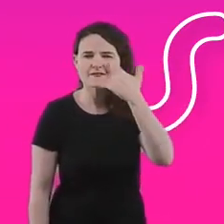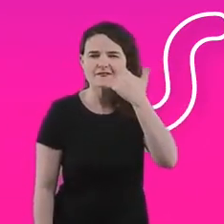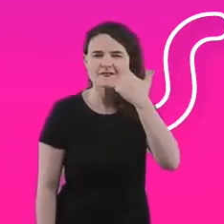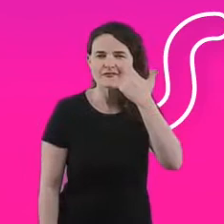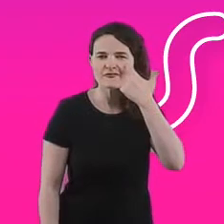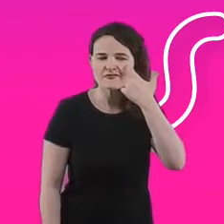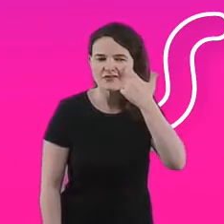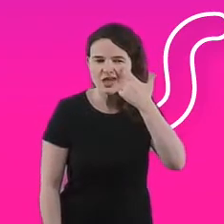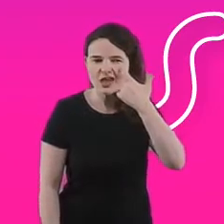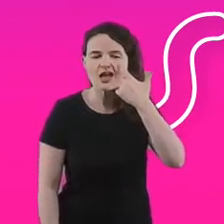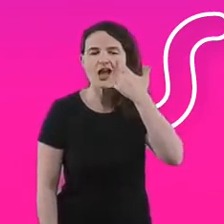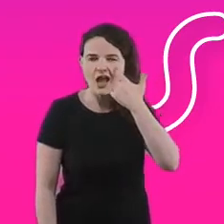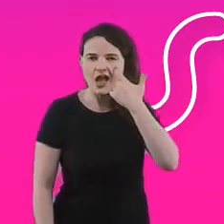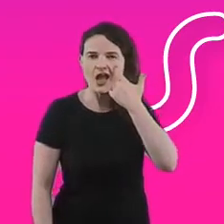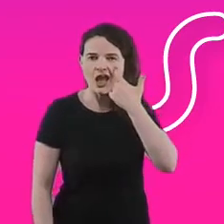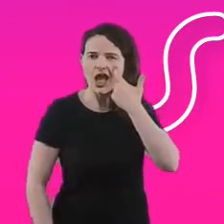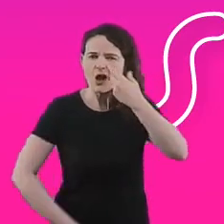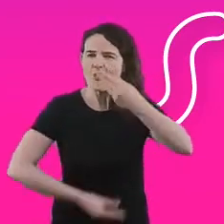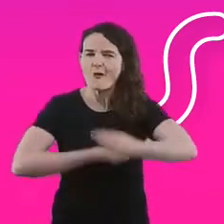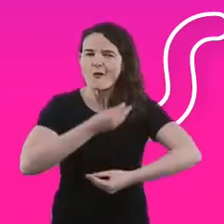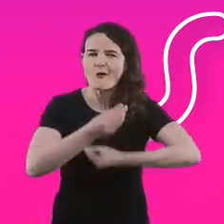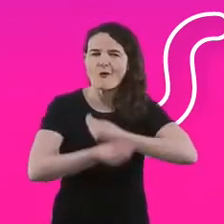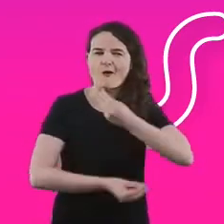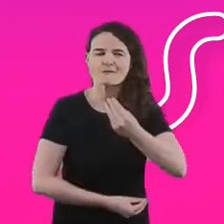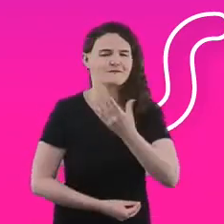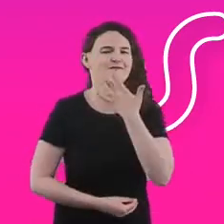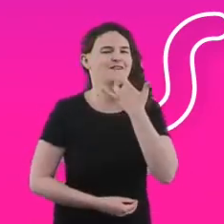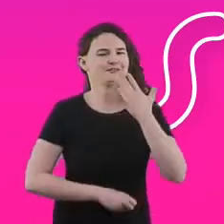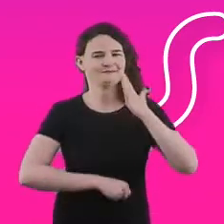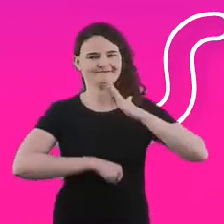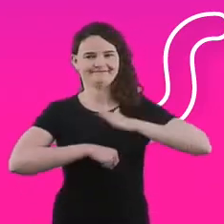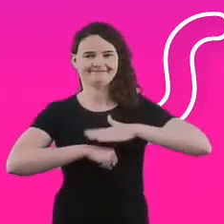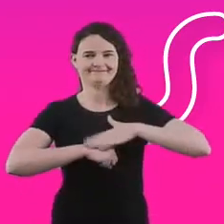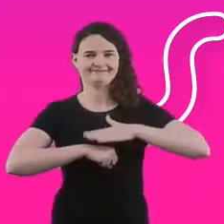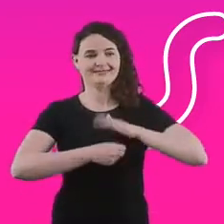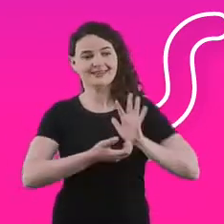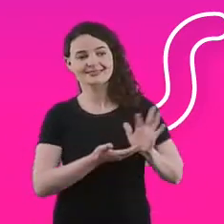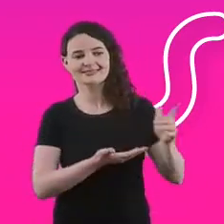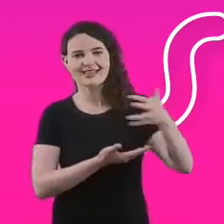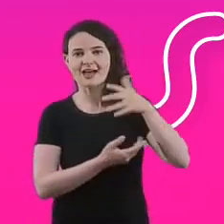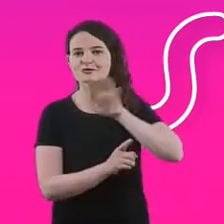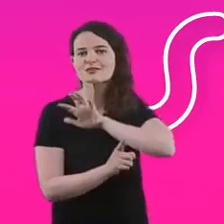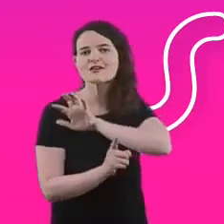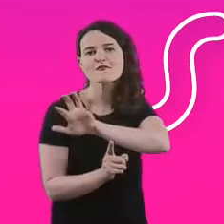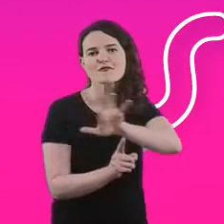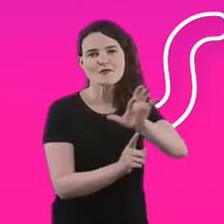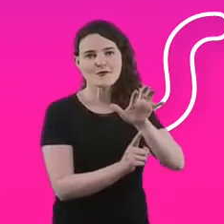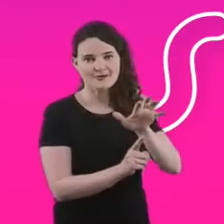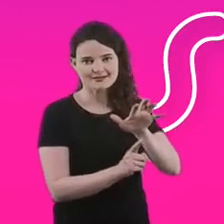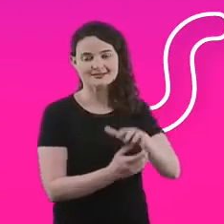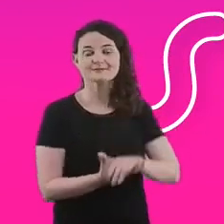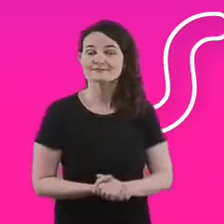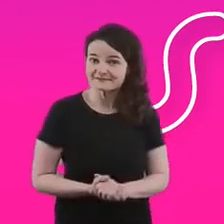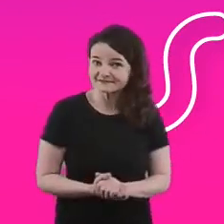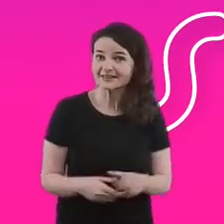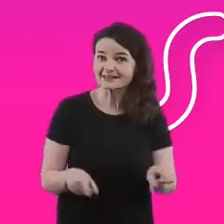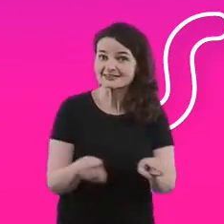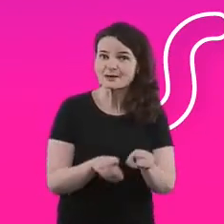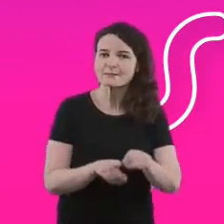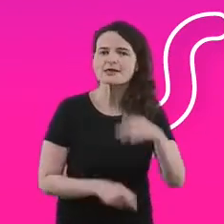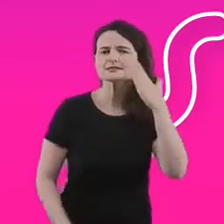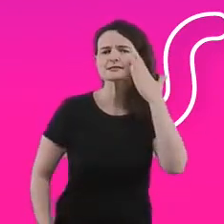enfim, tornar isso mais pragmático, né? Como é que eu uso os dados de forma mais pragmática para gerar impacto, e no nosso caso, refletir sobre esses